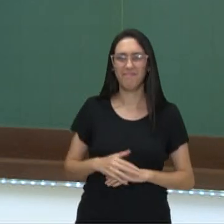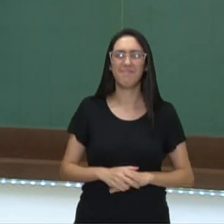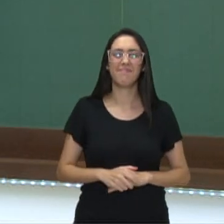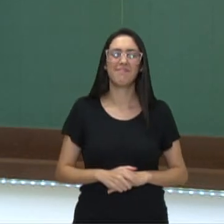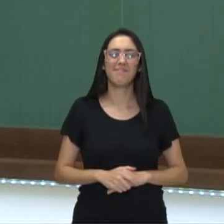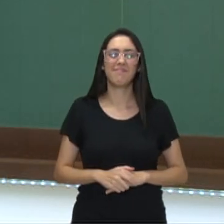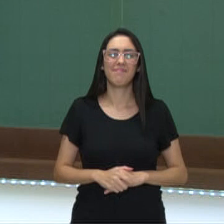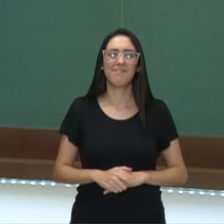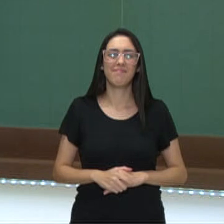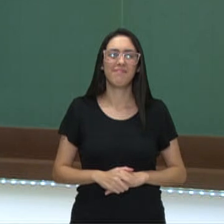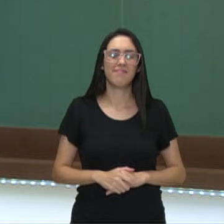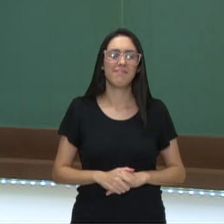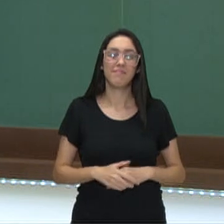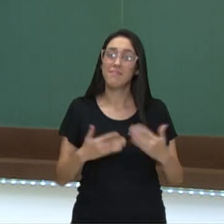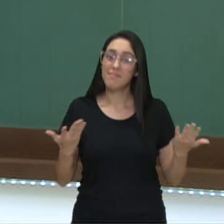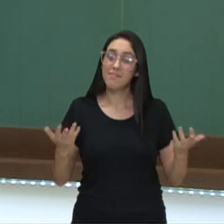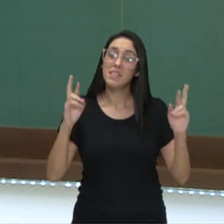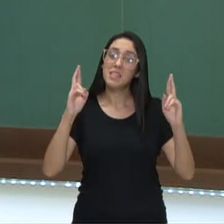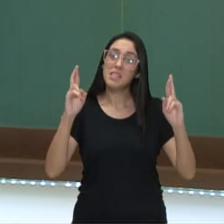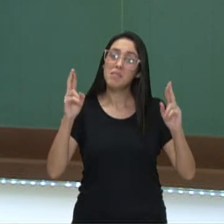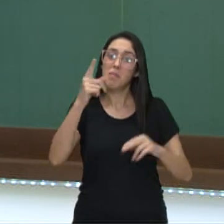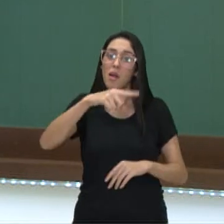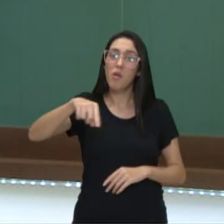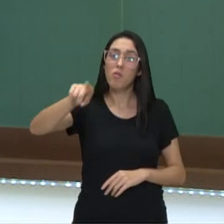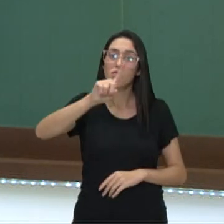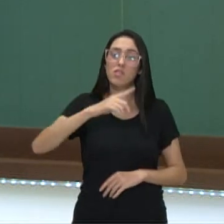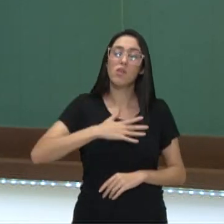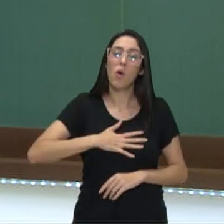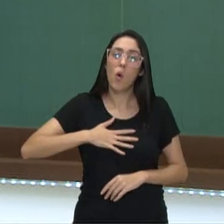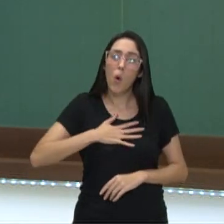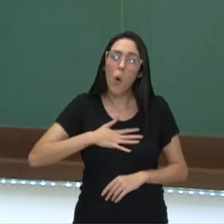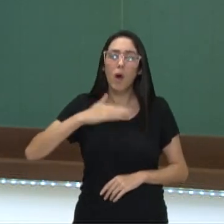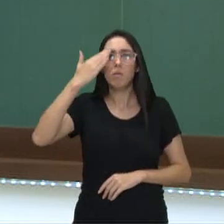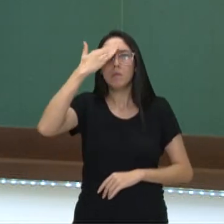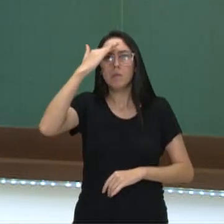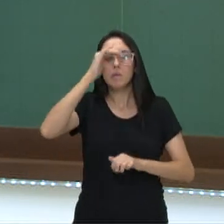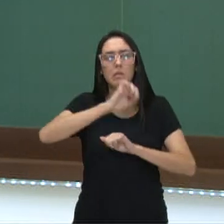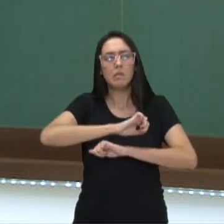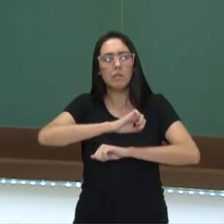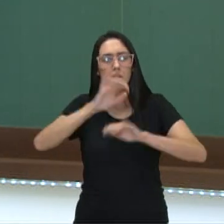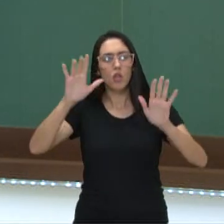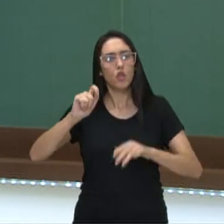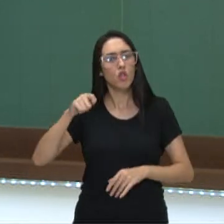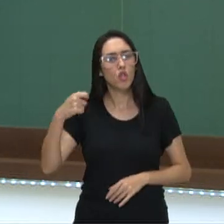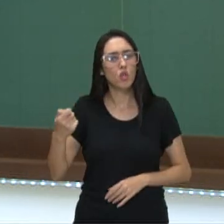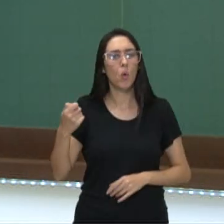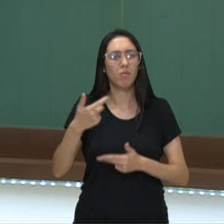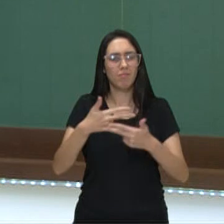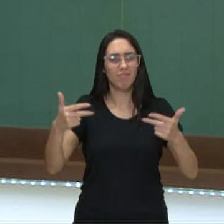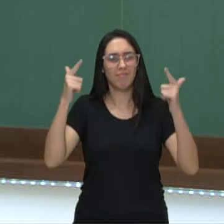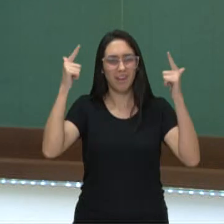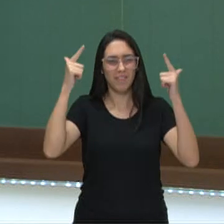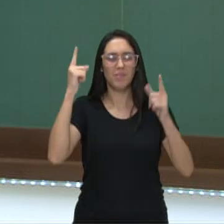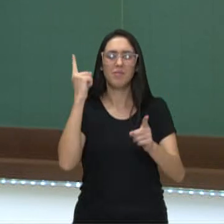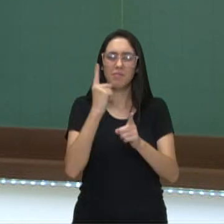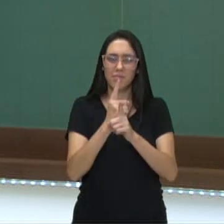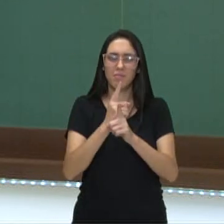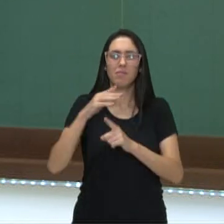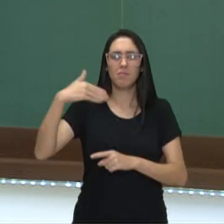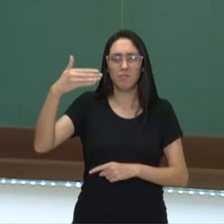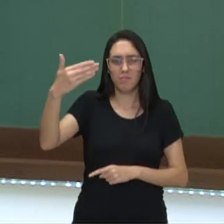tá? Pessoal, espero que vocês tenham aí compreendido um pouquinho sobre essas práticas, veremos mais